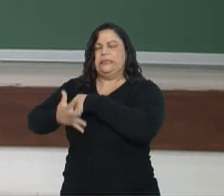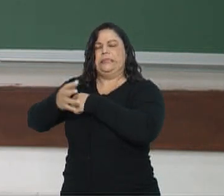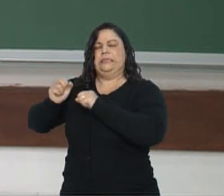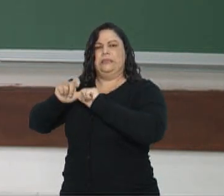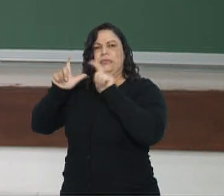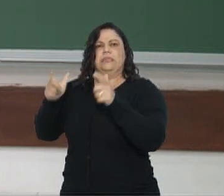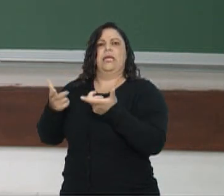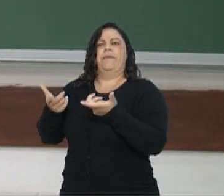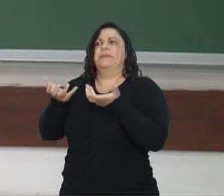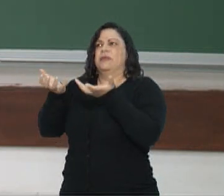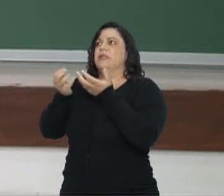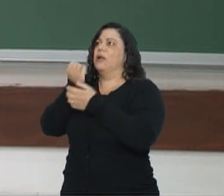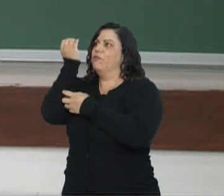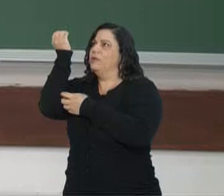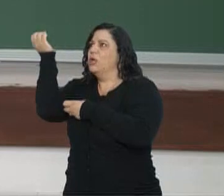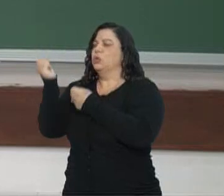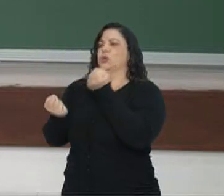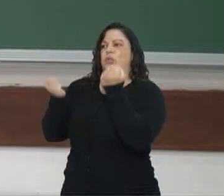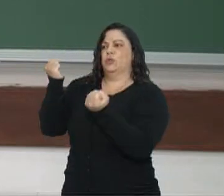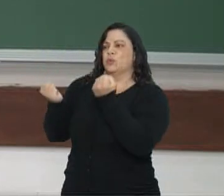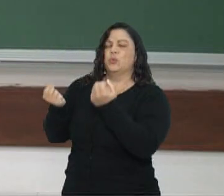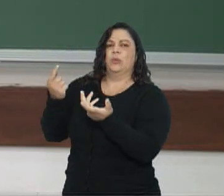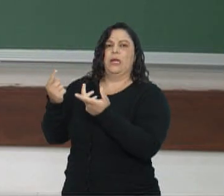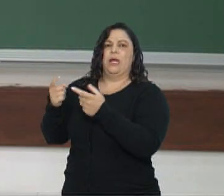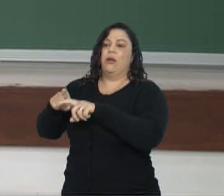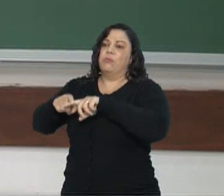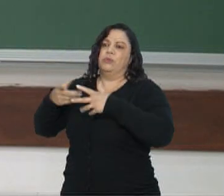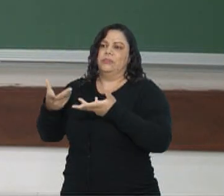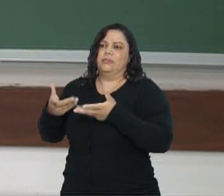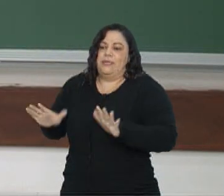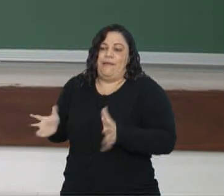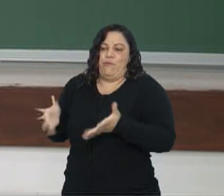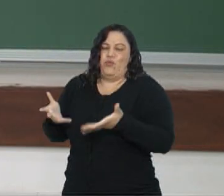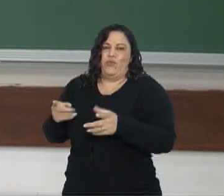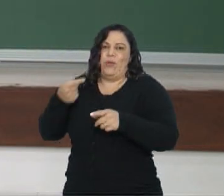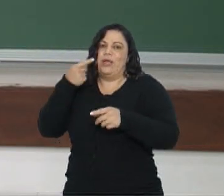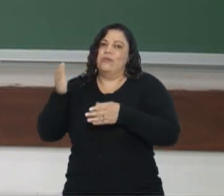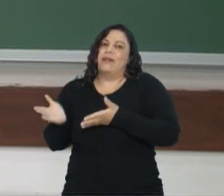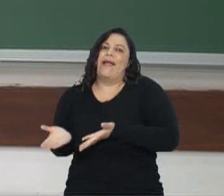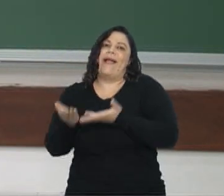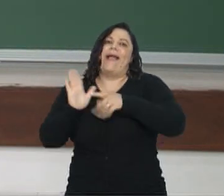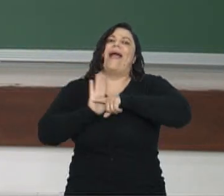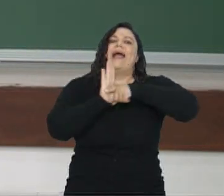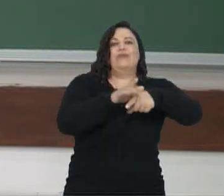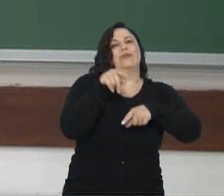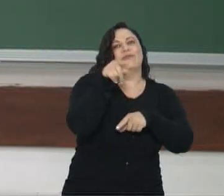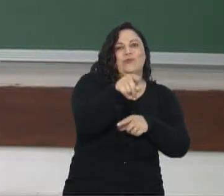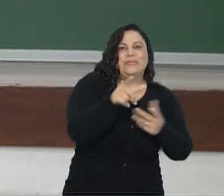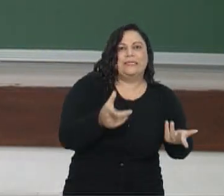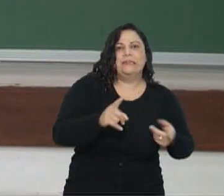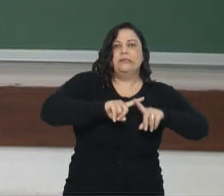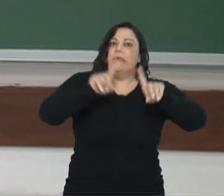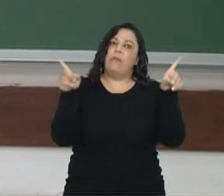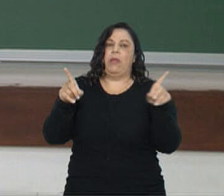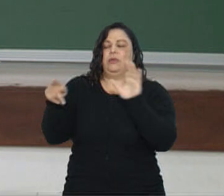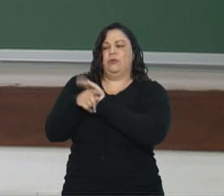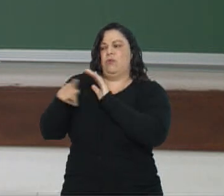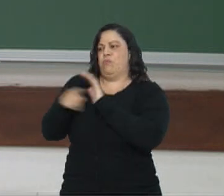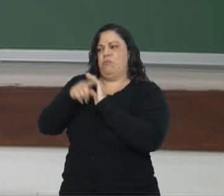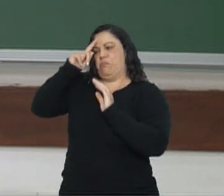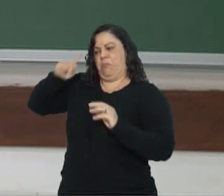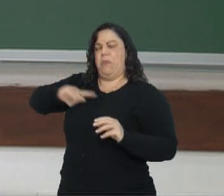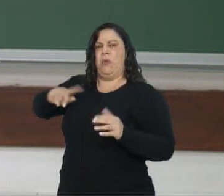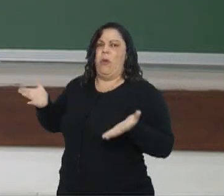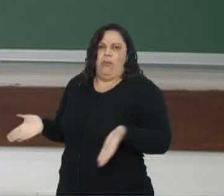que você tem o pão quentinho de manhã. Certo? Ele não é motivado para te ajudar, ele quer ajudar a ele mesmo. Então, a ambição